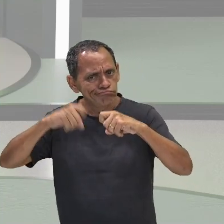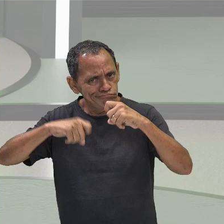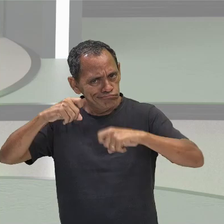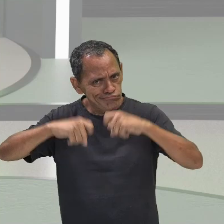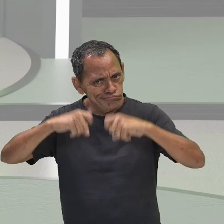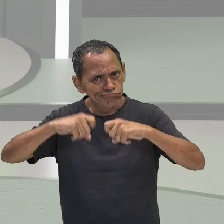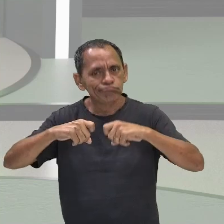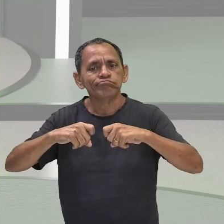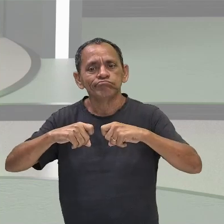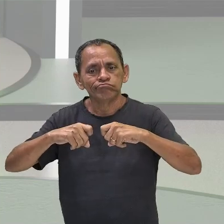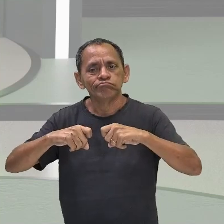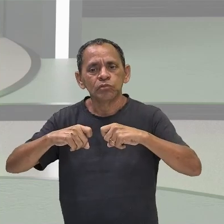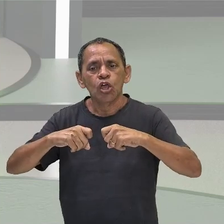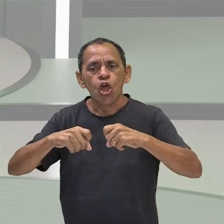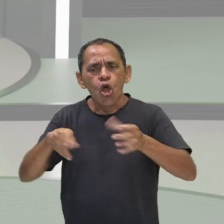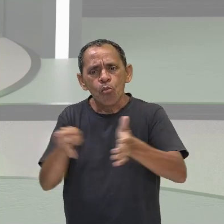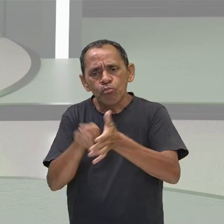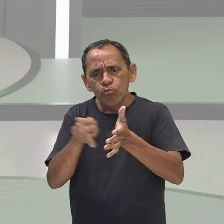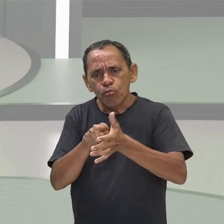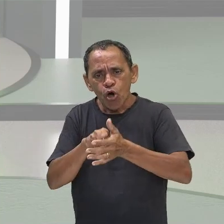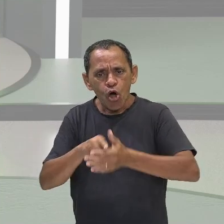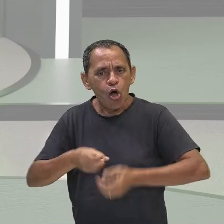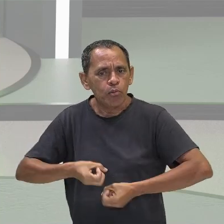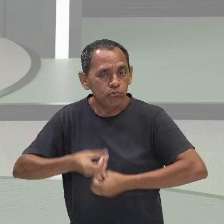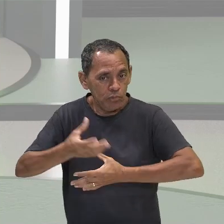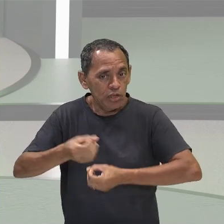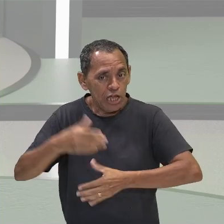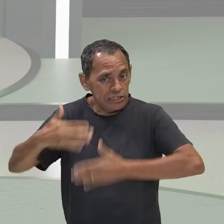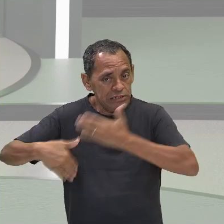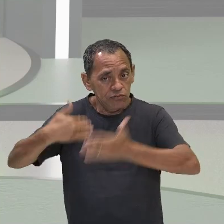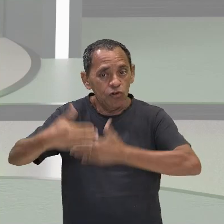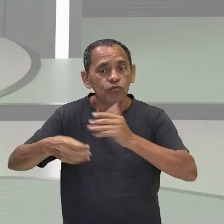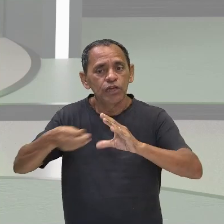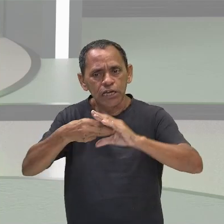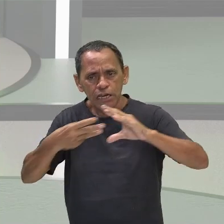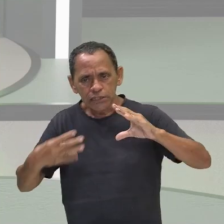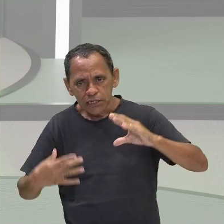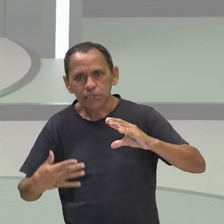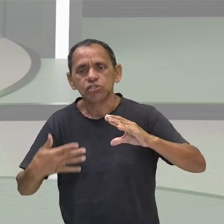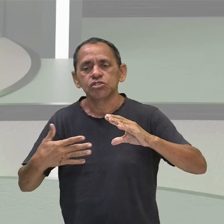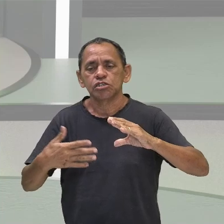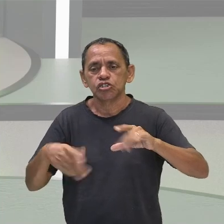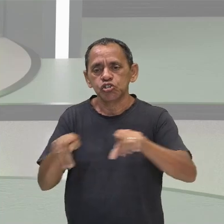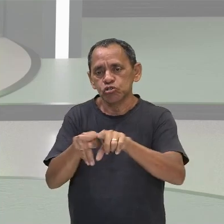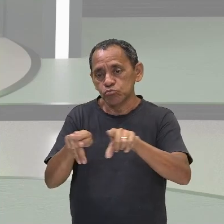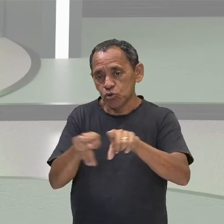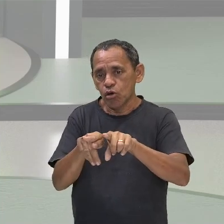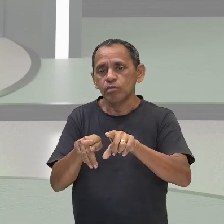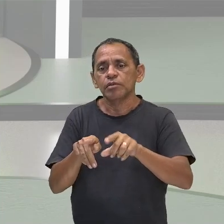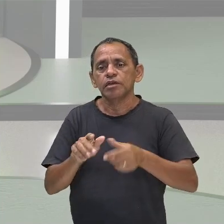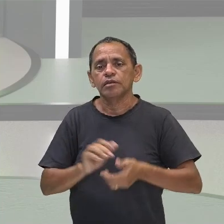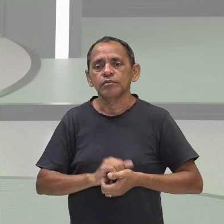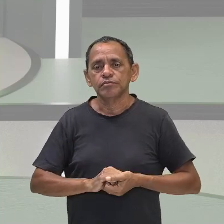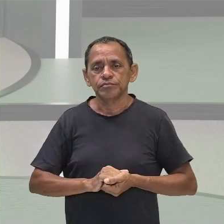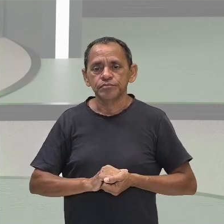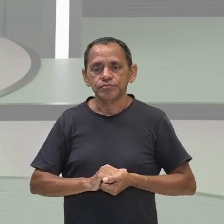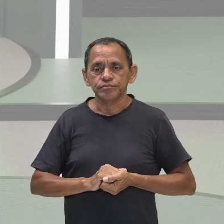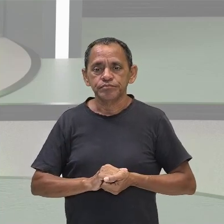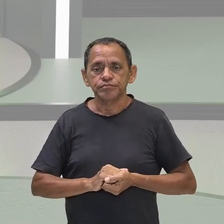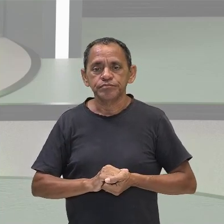células germinativas masculina e feminina vão ter características assim também, tá? E aí nós temos do outro lado